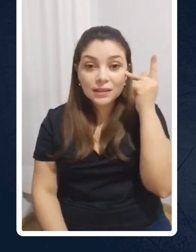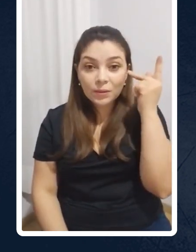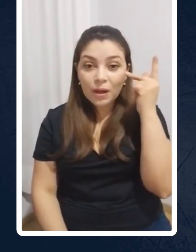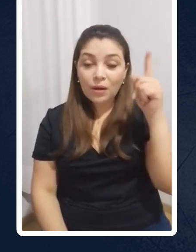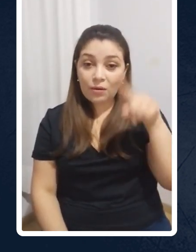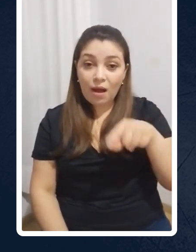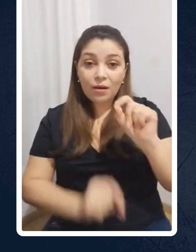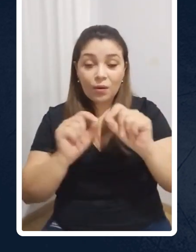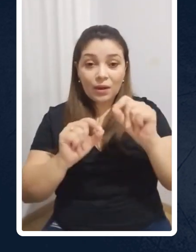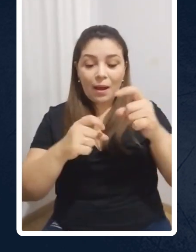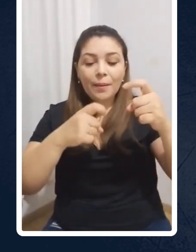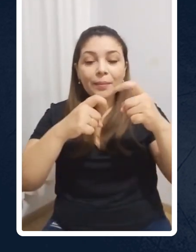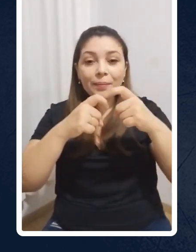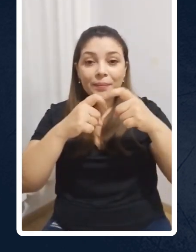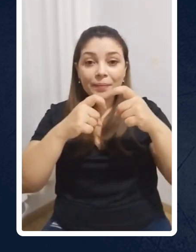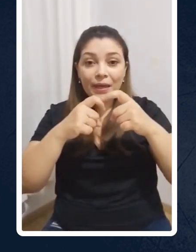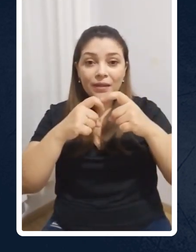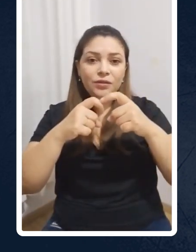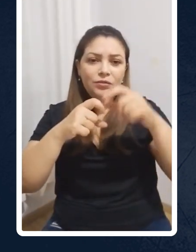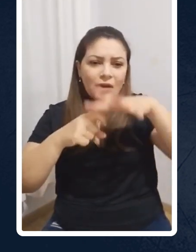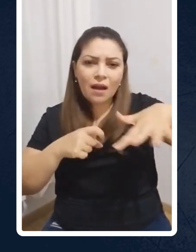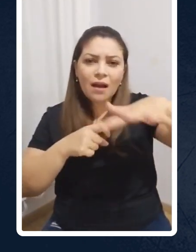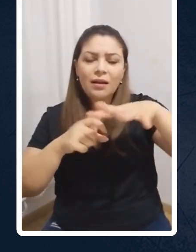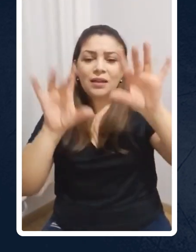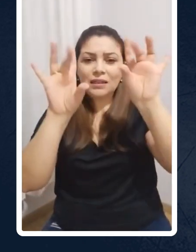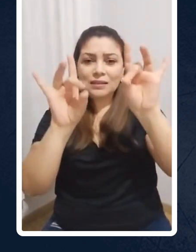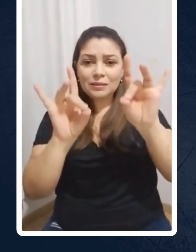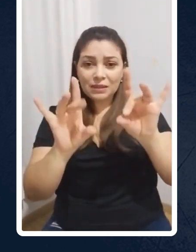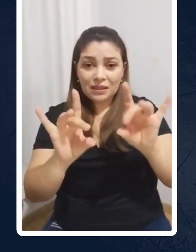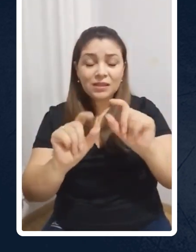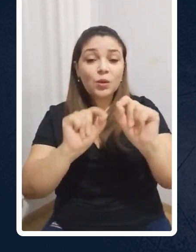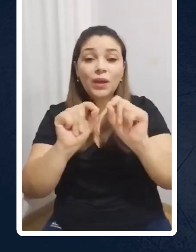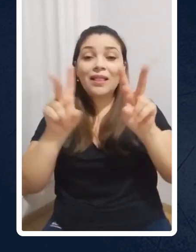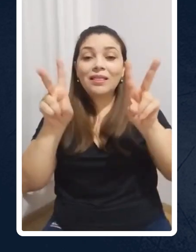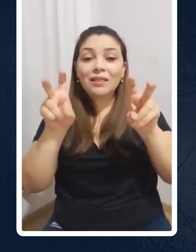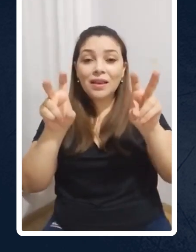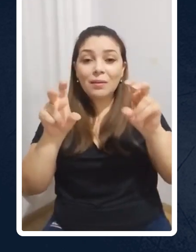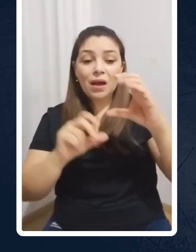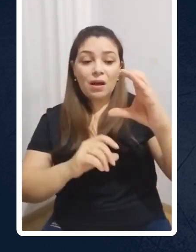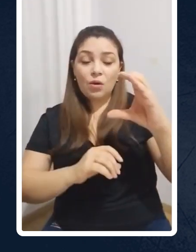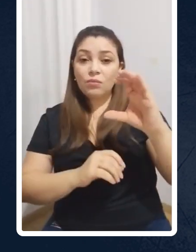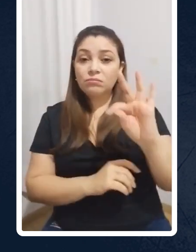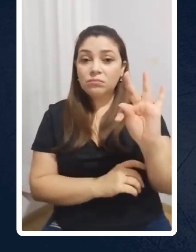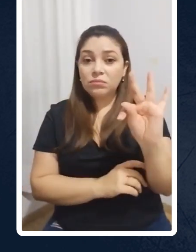em comunicação total. Era assim que se chamava naquela época. Agora já não é mais dessa